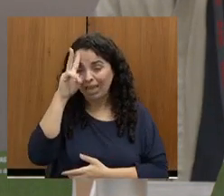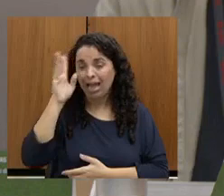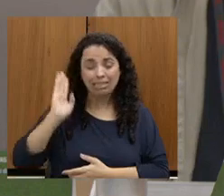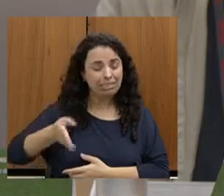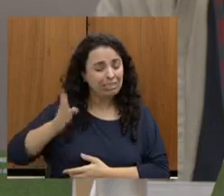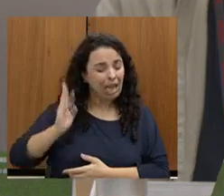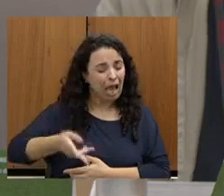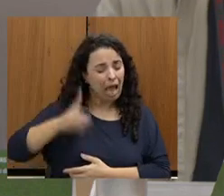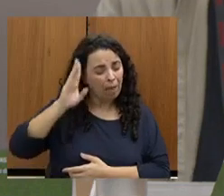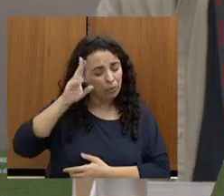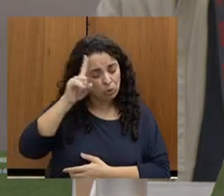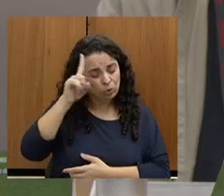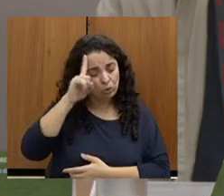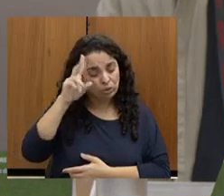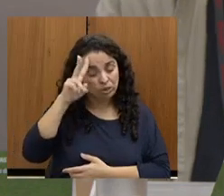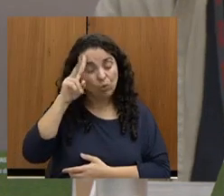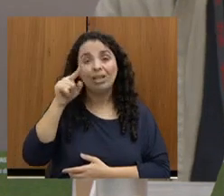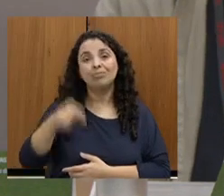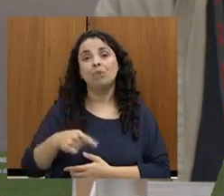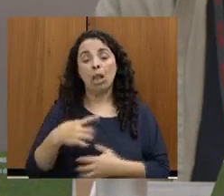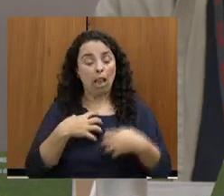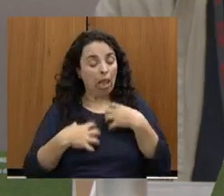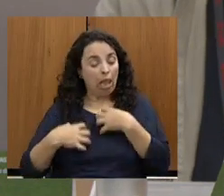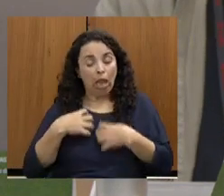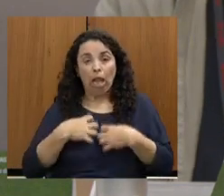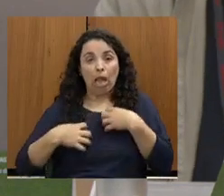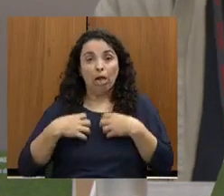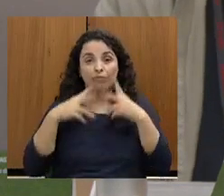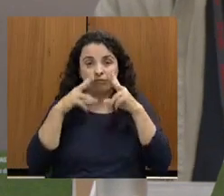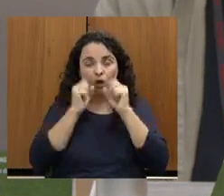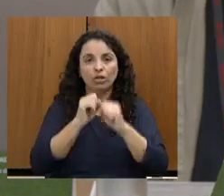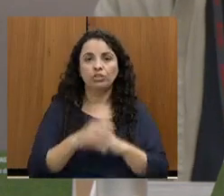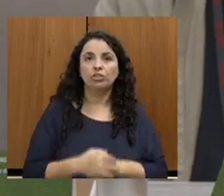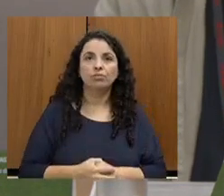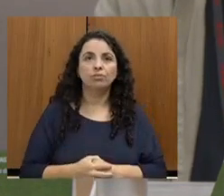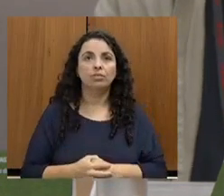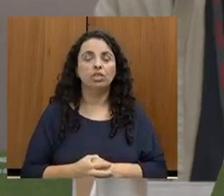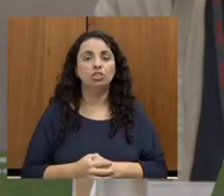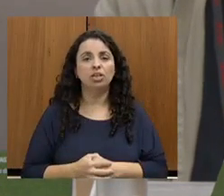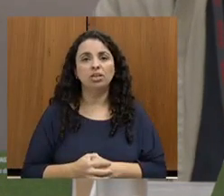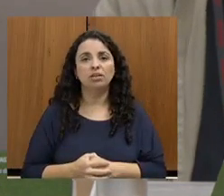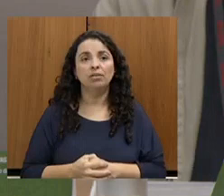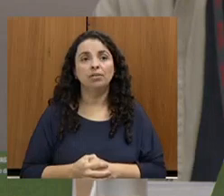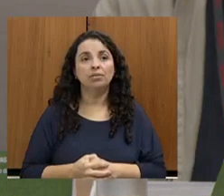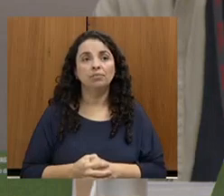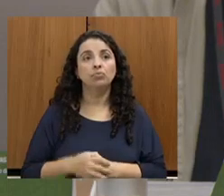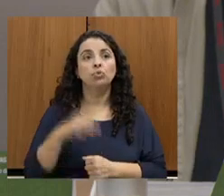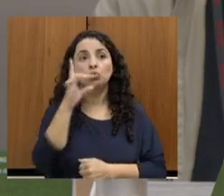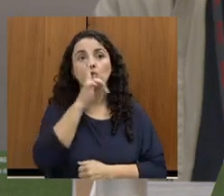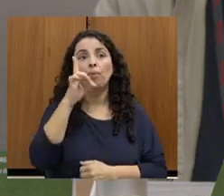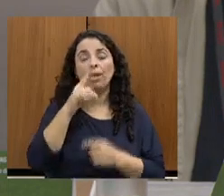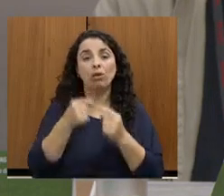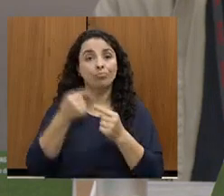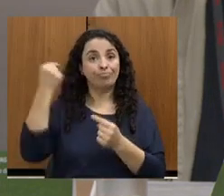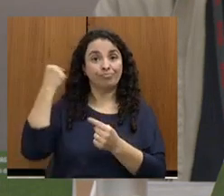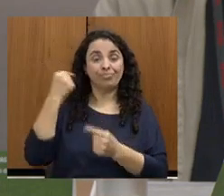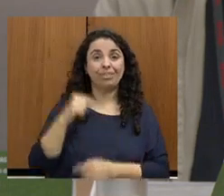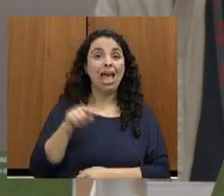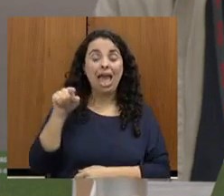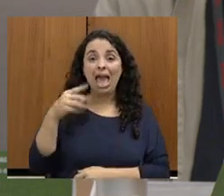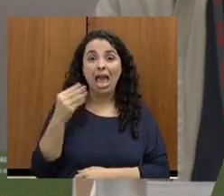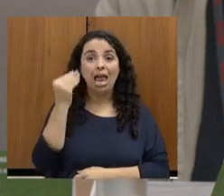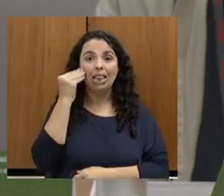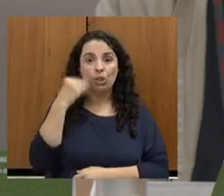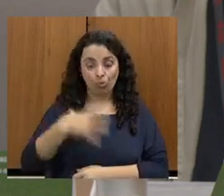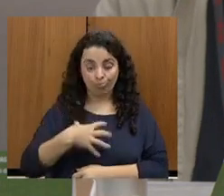desse ano, 2022, domingo, ele tentou tirar a própria vida. Ele tomou 60